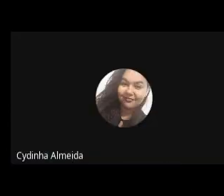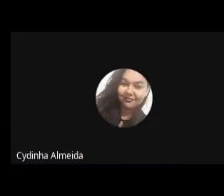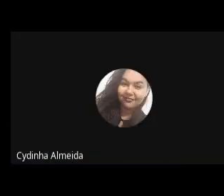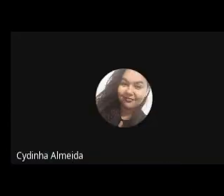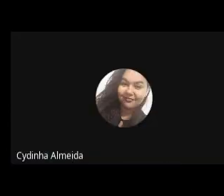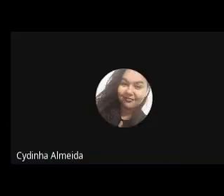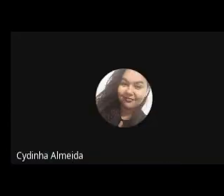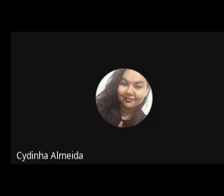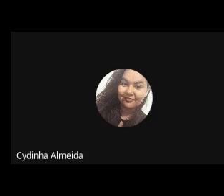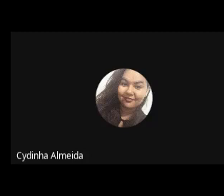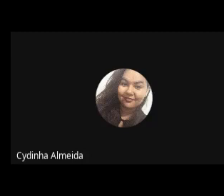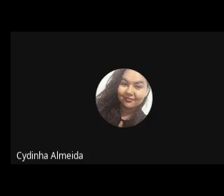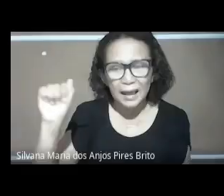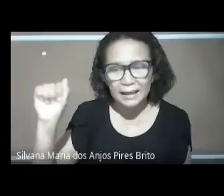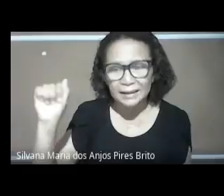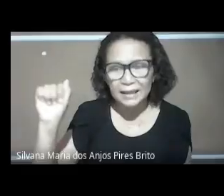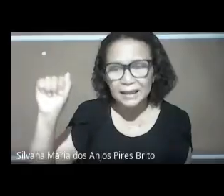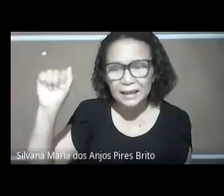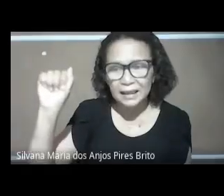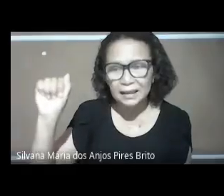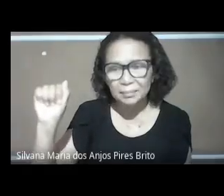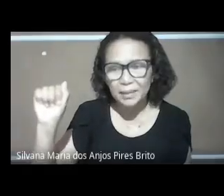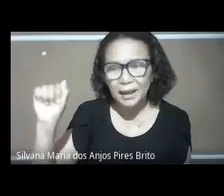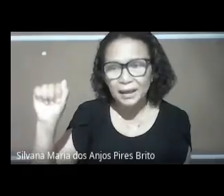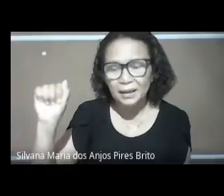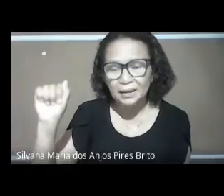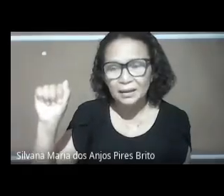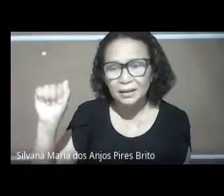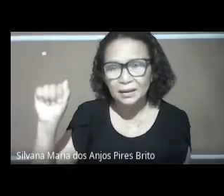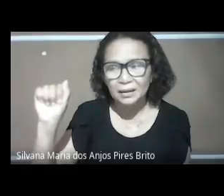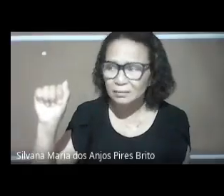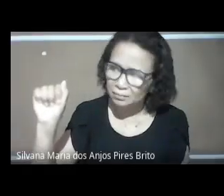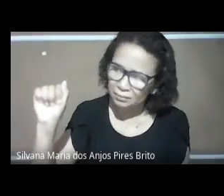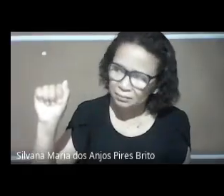É a letra B. Essa aqui, B?